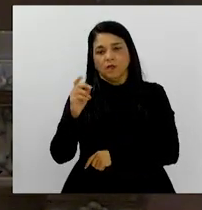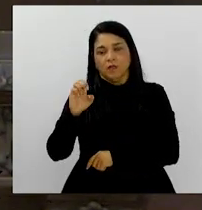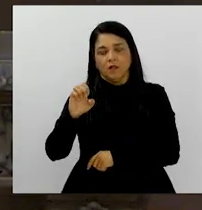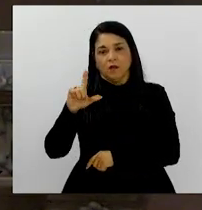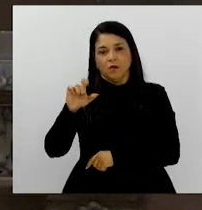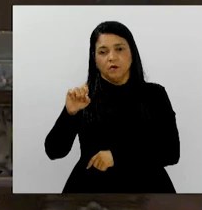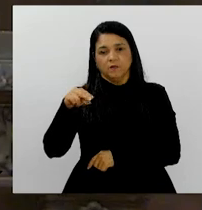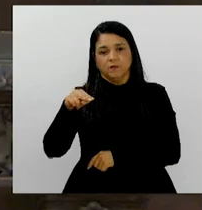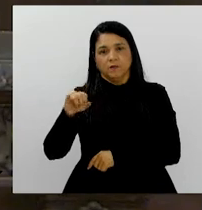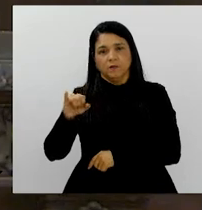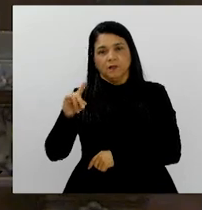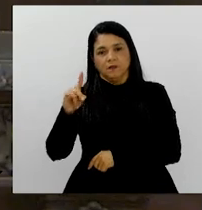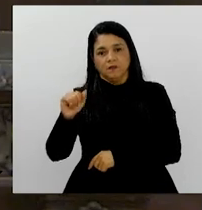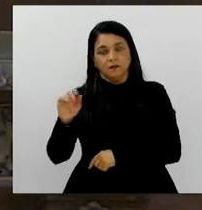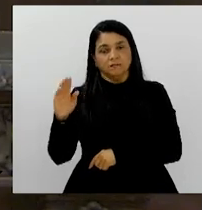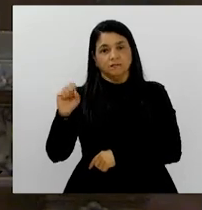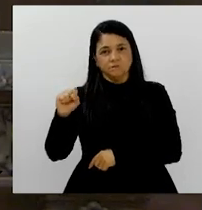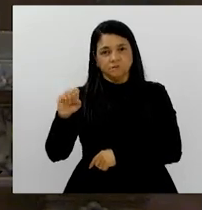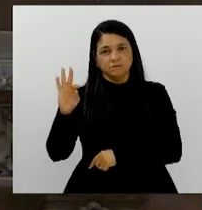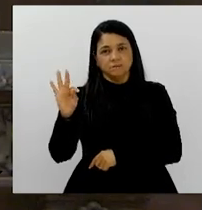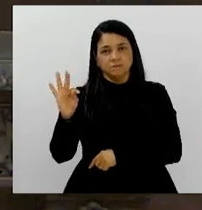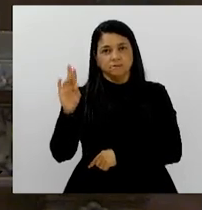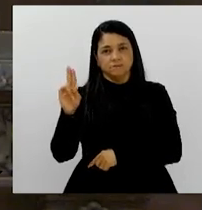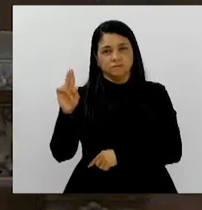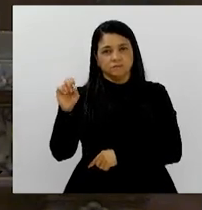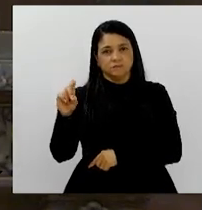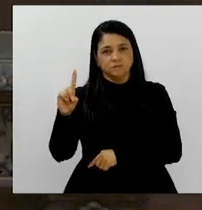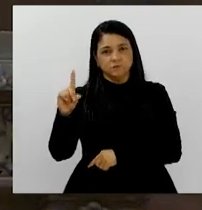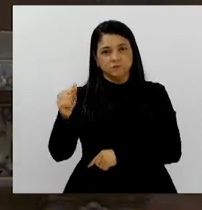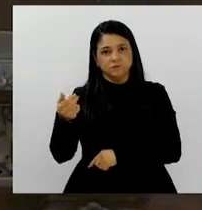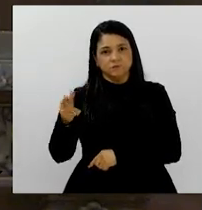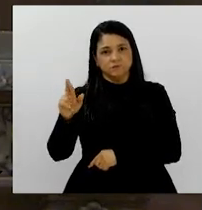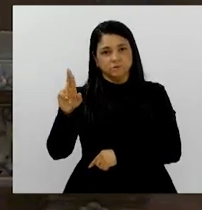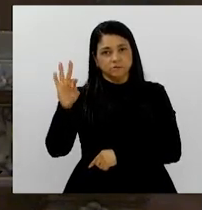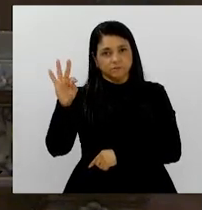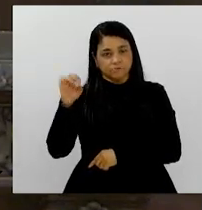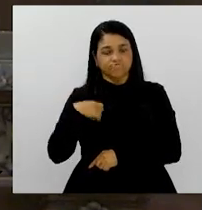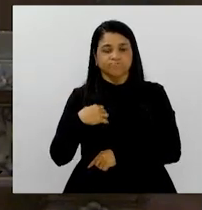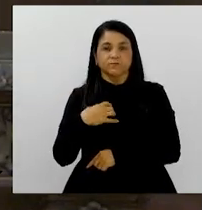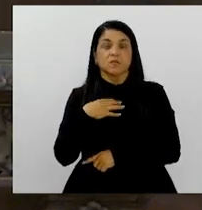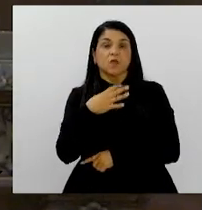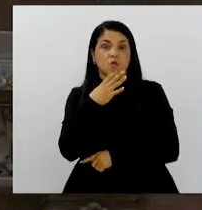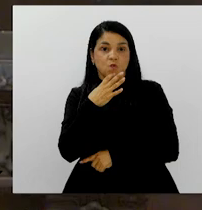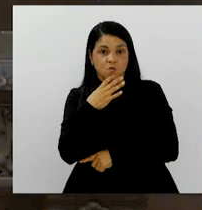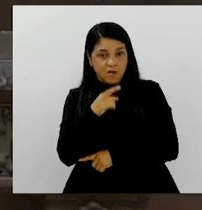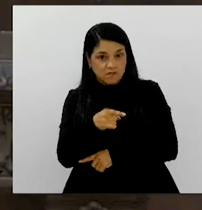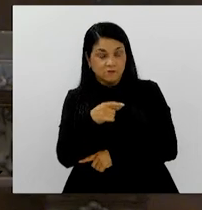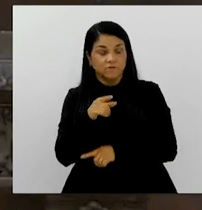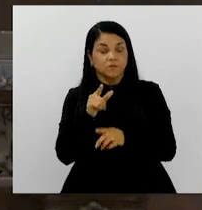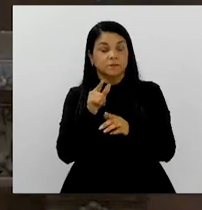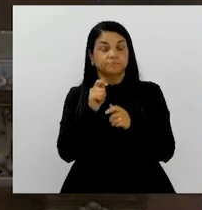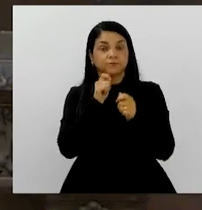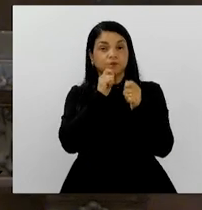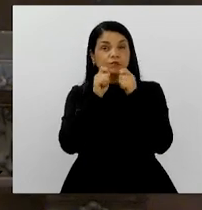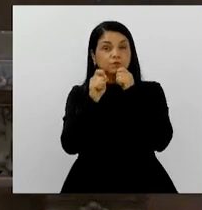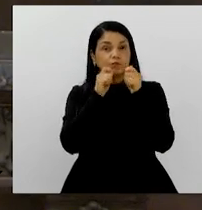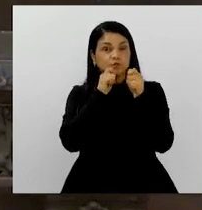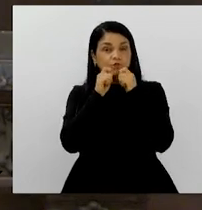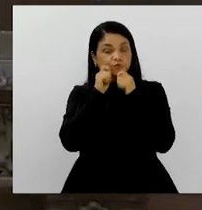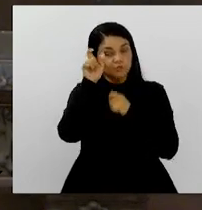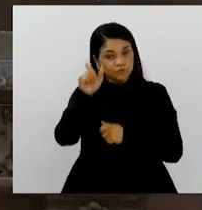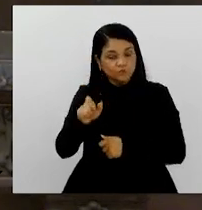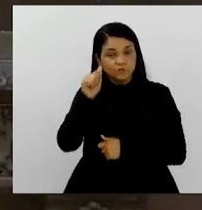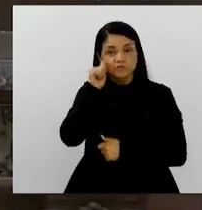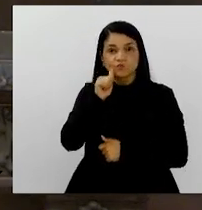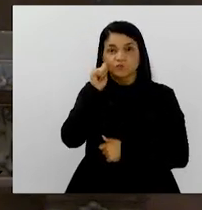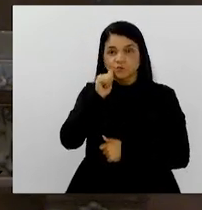noite de hoje. Para quem não sabe, Eloneida Studart foi uma jornalista, uma